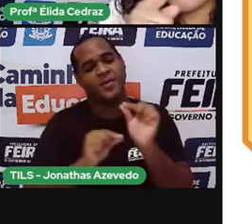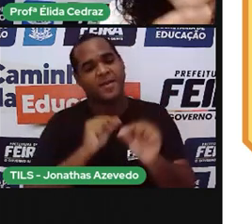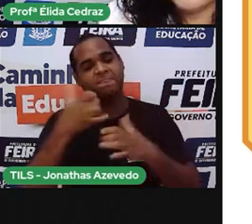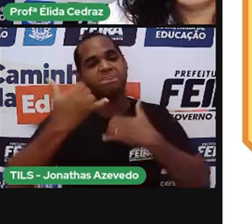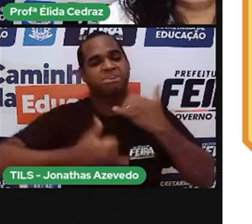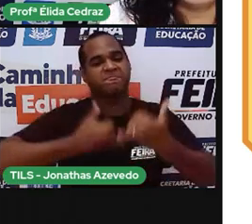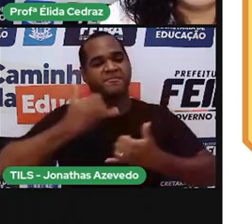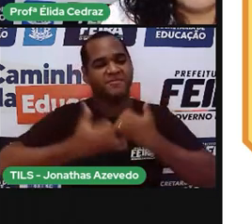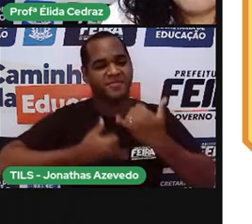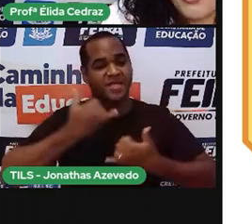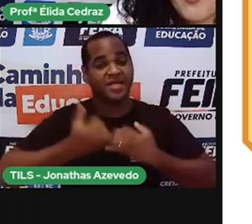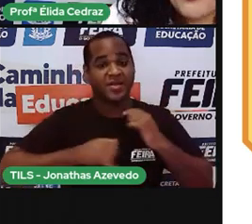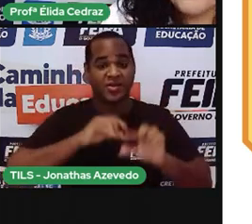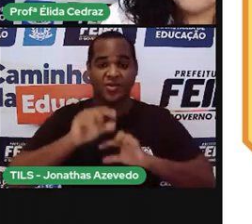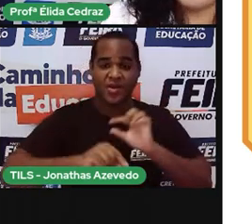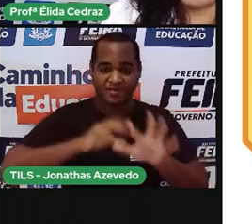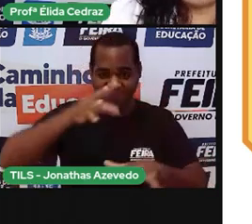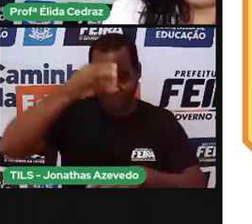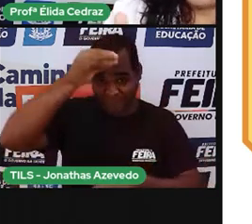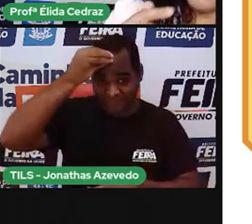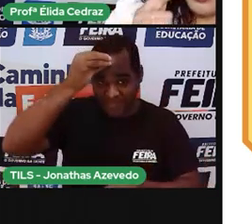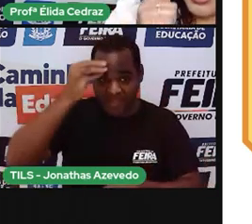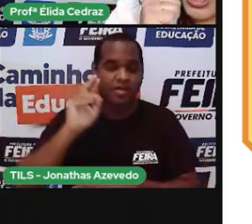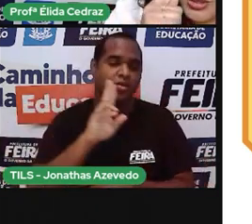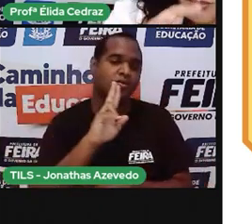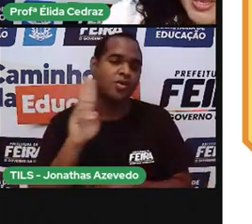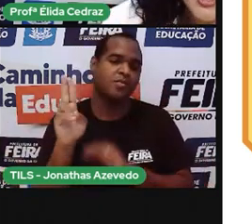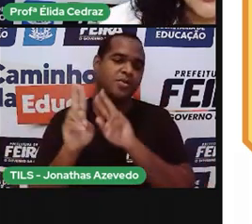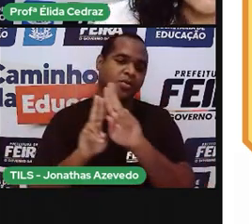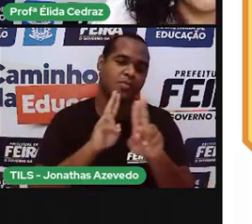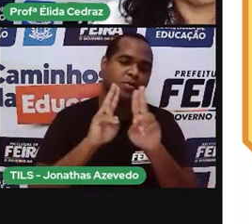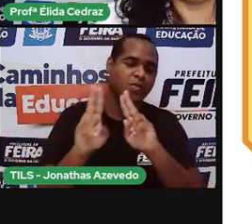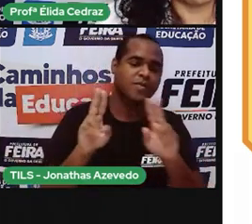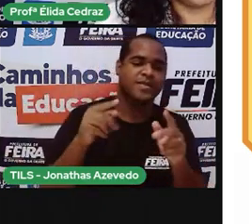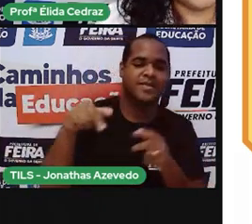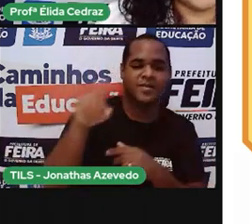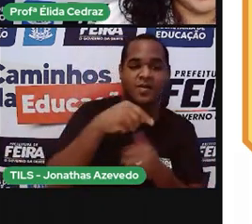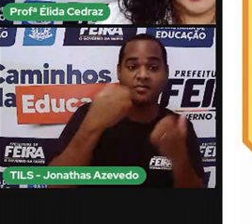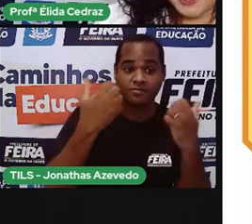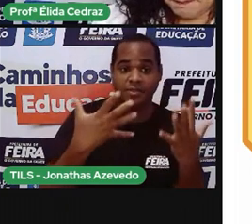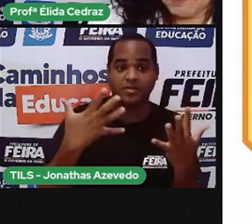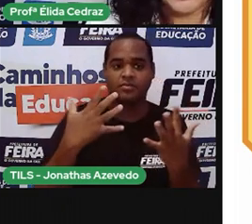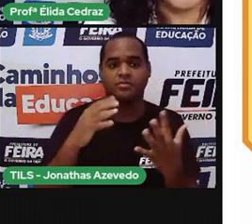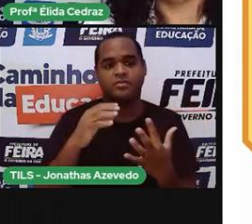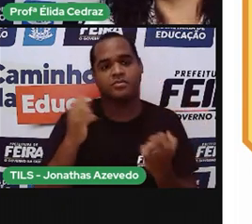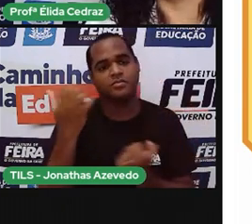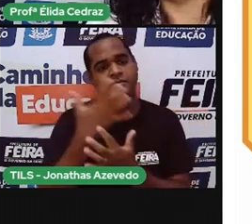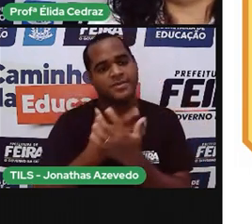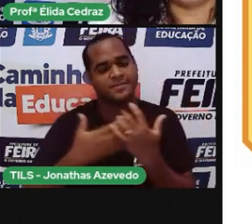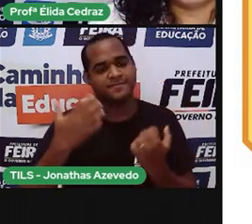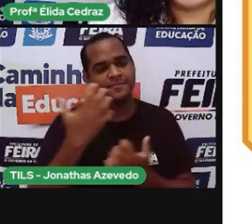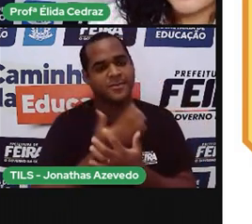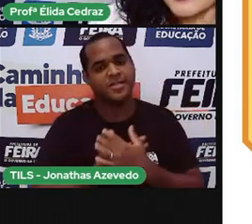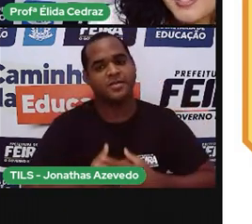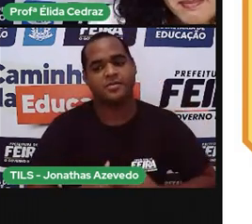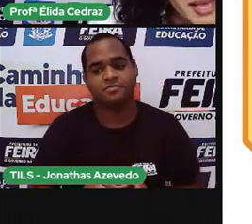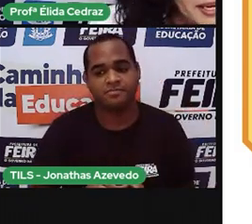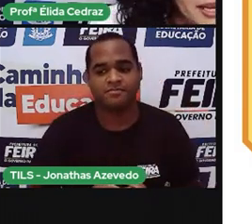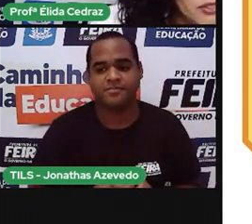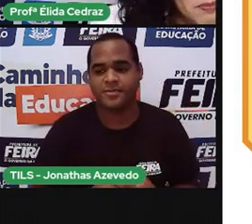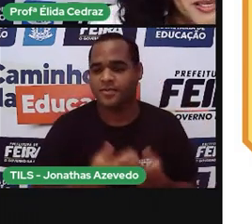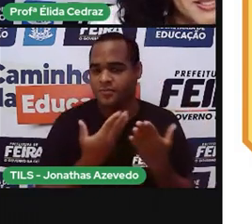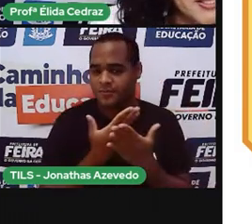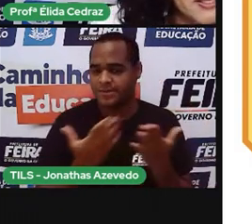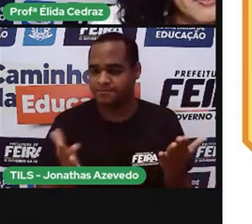realmente gravou o nome dos instrumentos musicais vocês vão